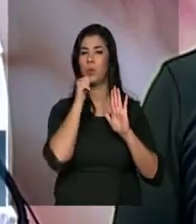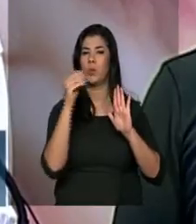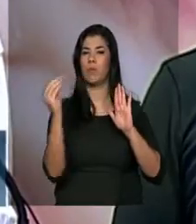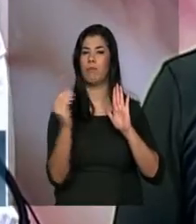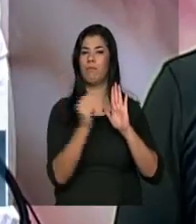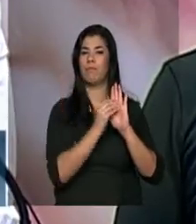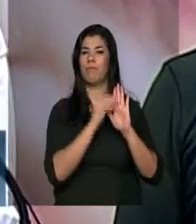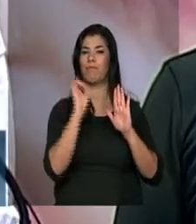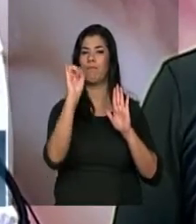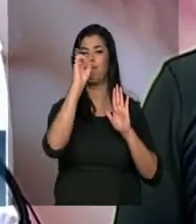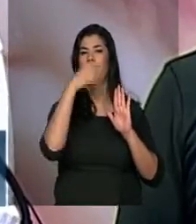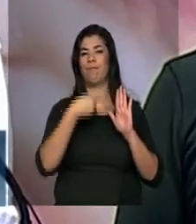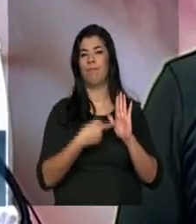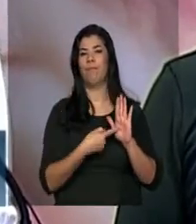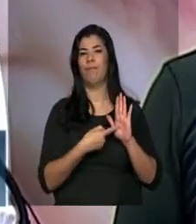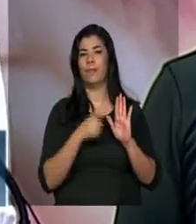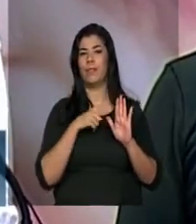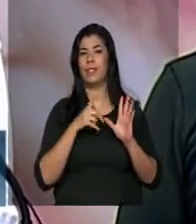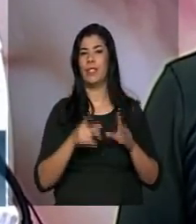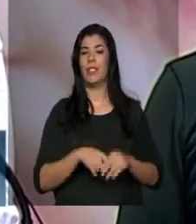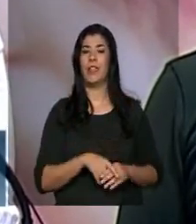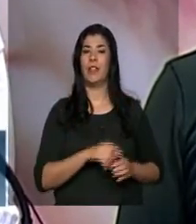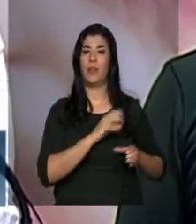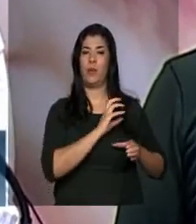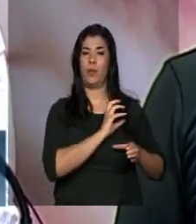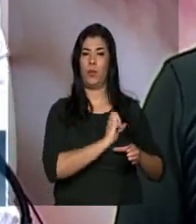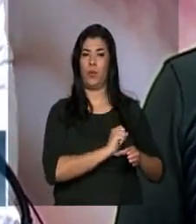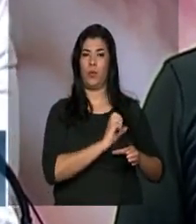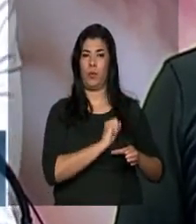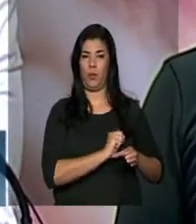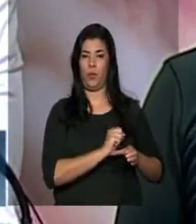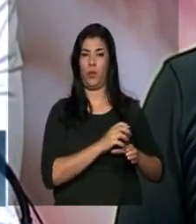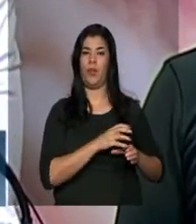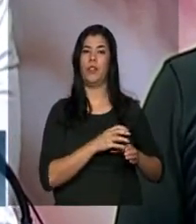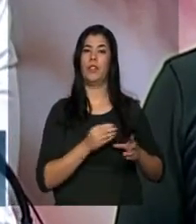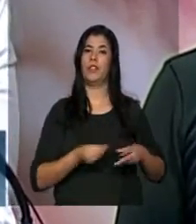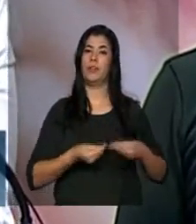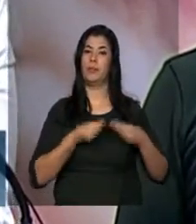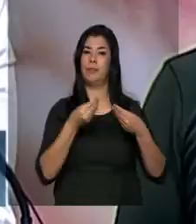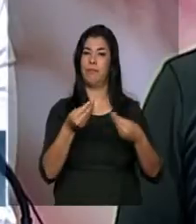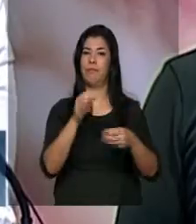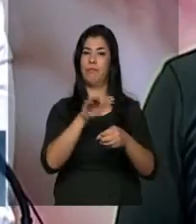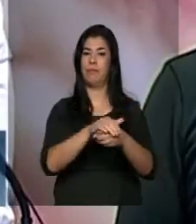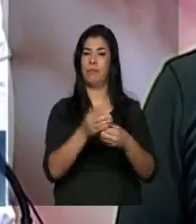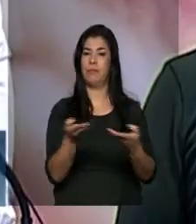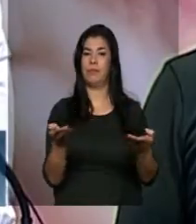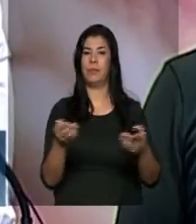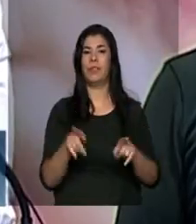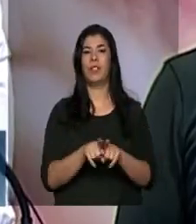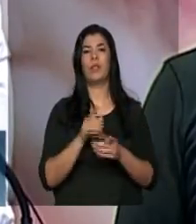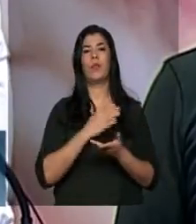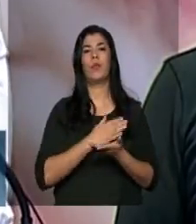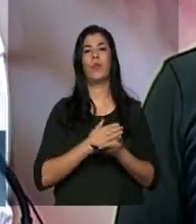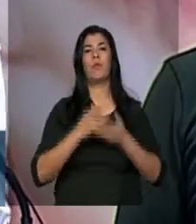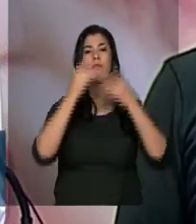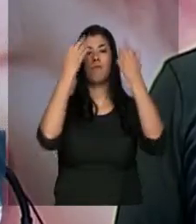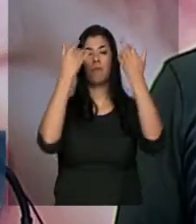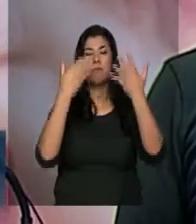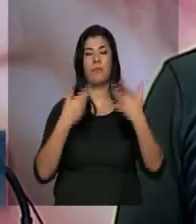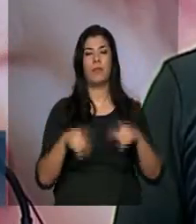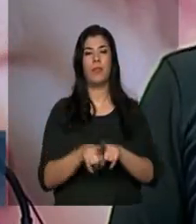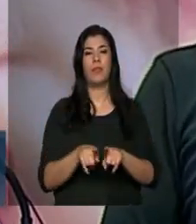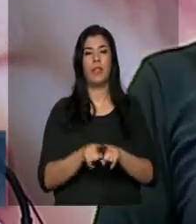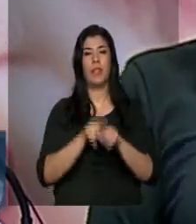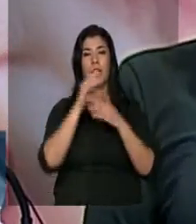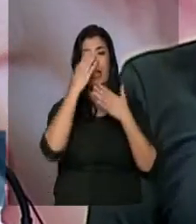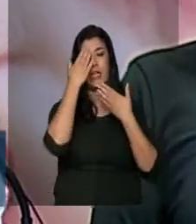brasileiras essa perspectiva de doar leite humano. Eu vou começar a minha fala também, né, citando e agradecendo desde já